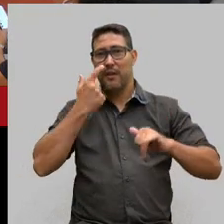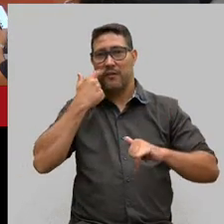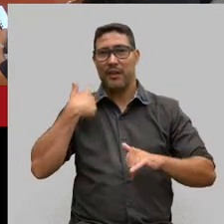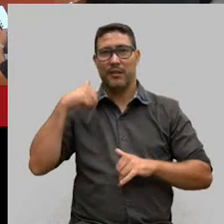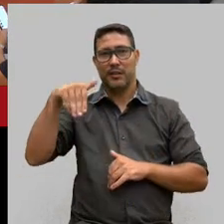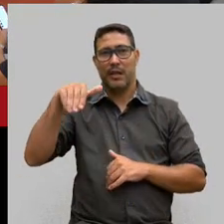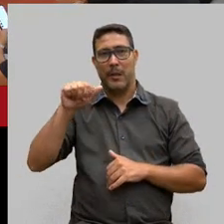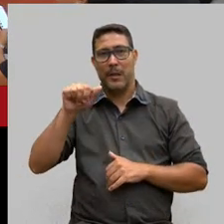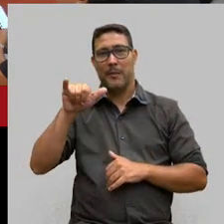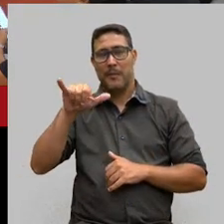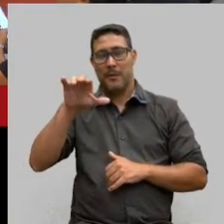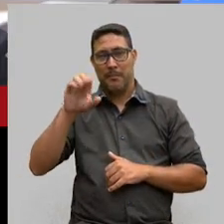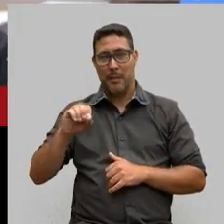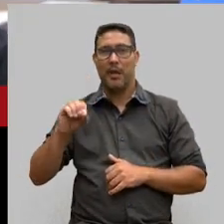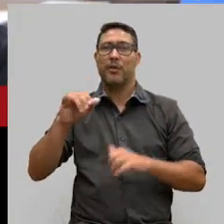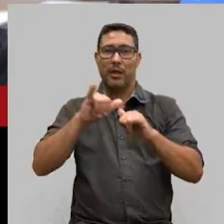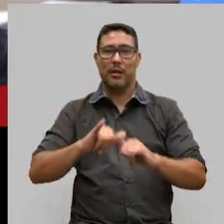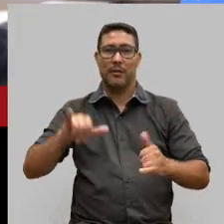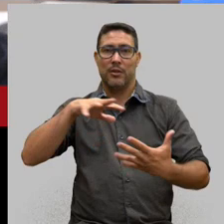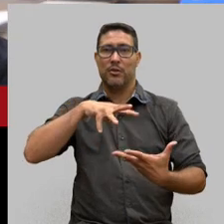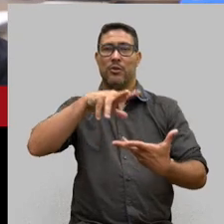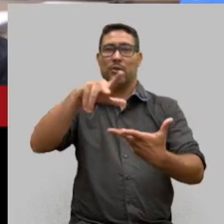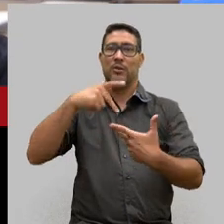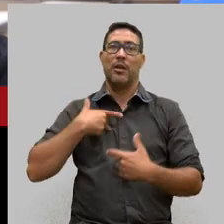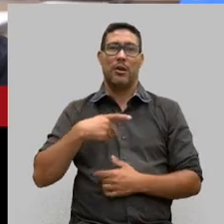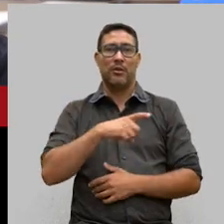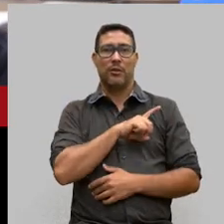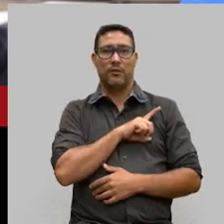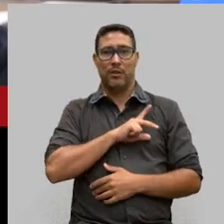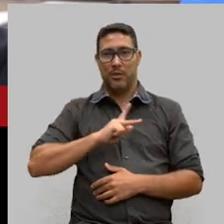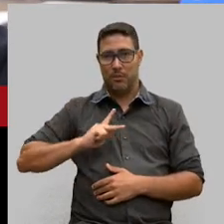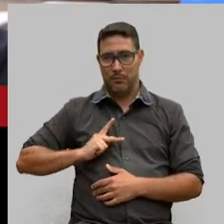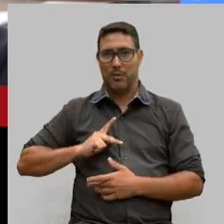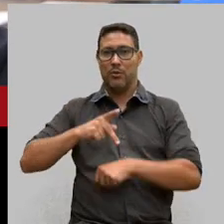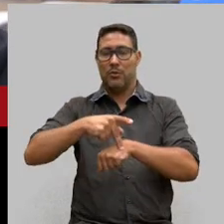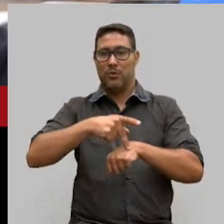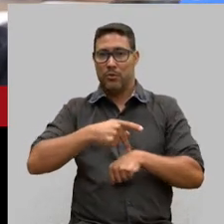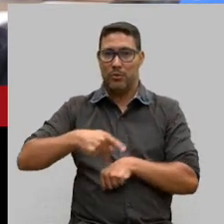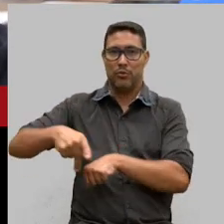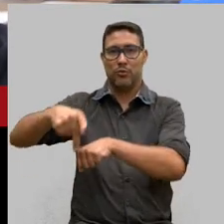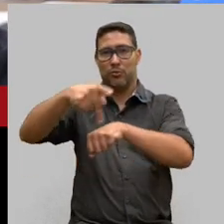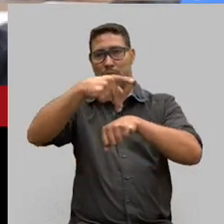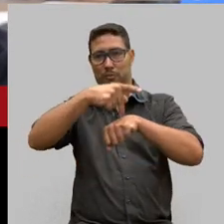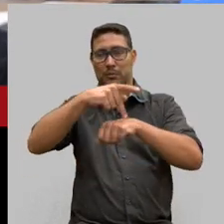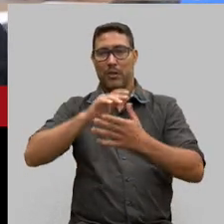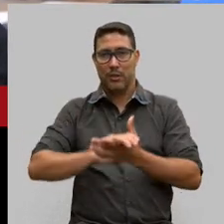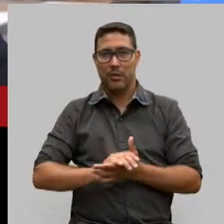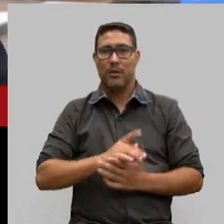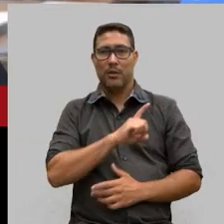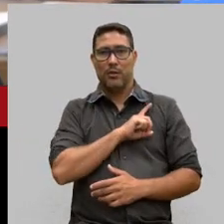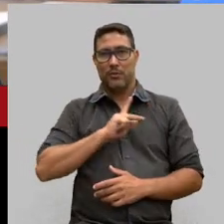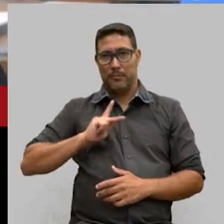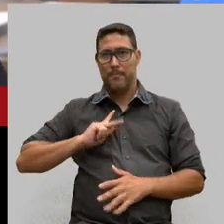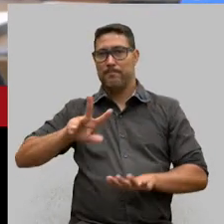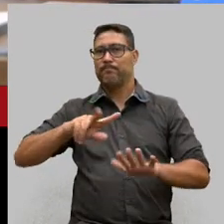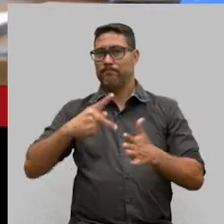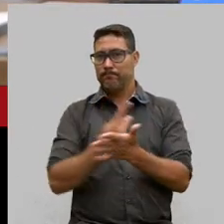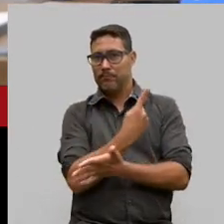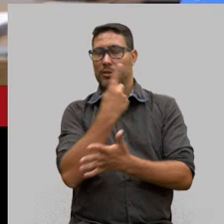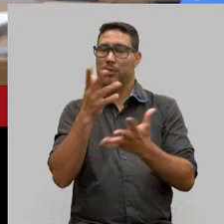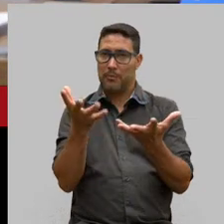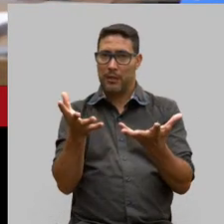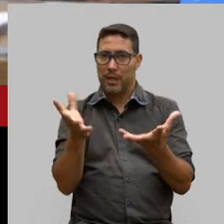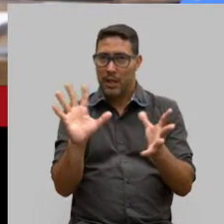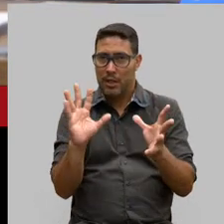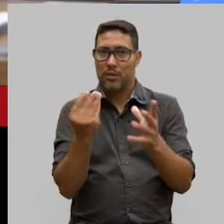camisa da campanha Nacional a defensoria pública no país inteiro tá com a campanha defensoria pública em Ação pela inclusão